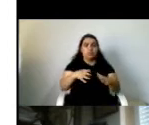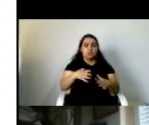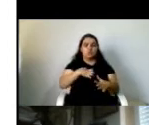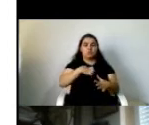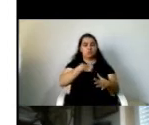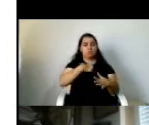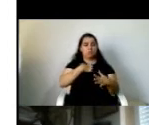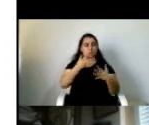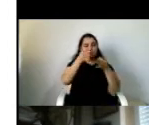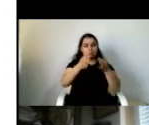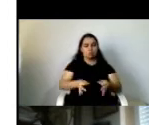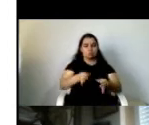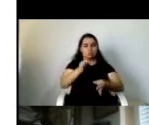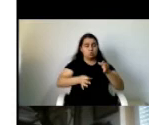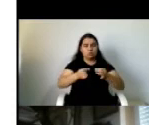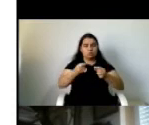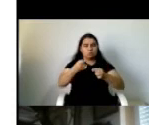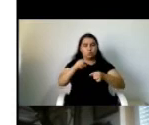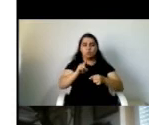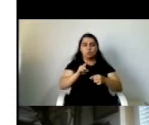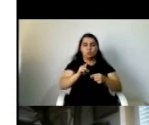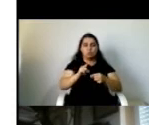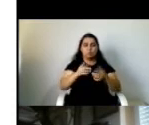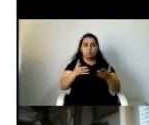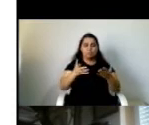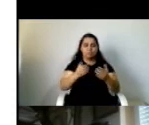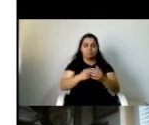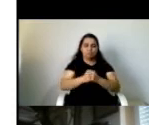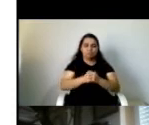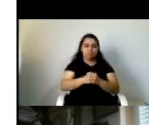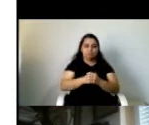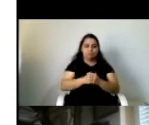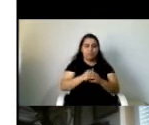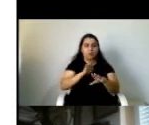que foi a sua reivindicação. E por isso